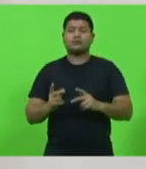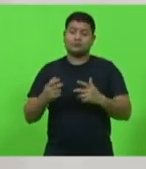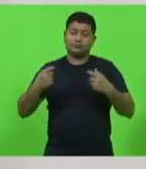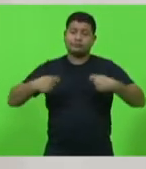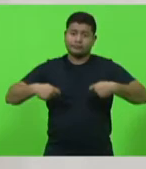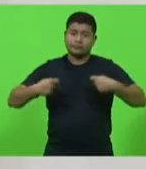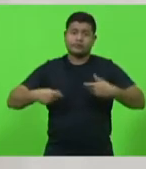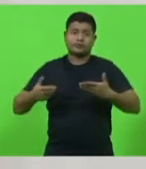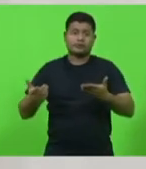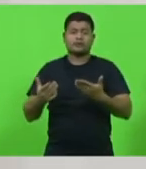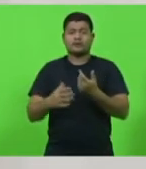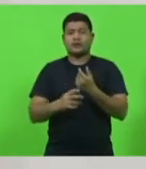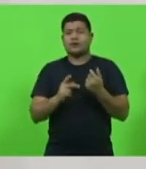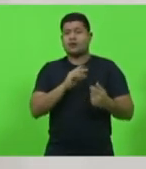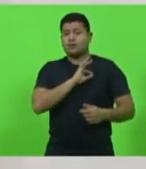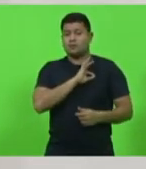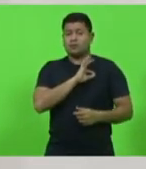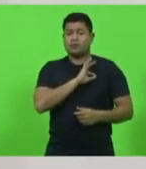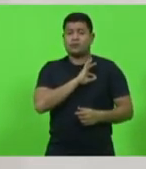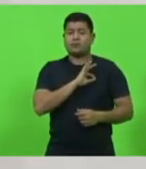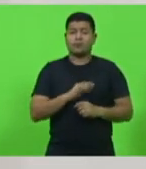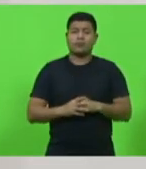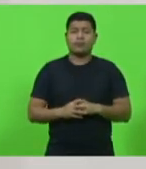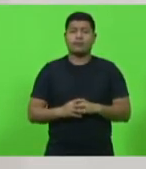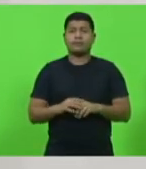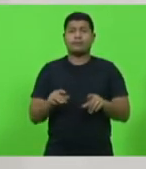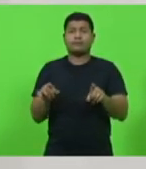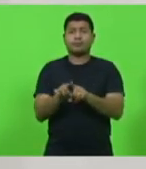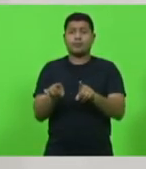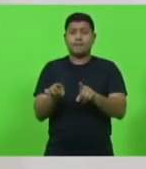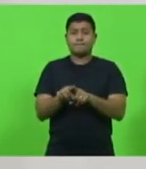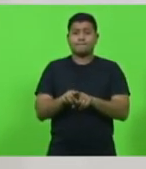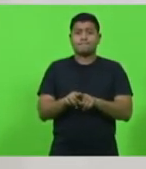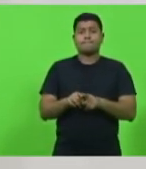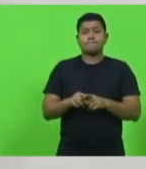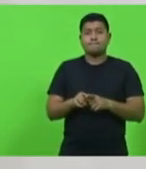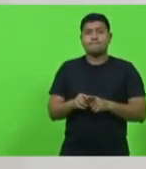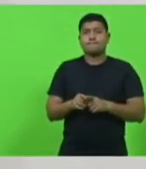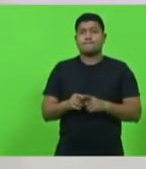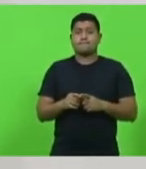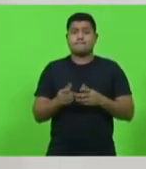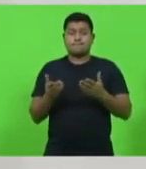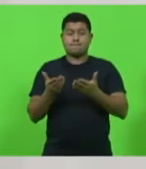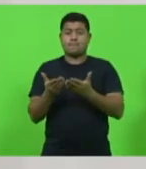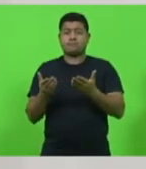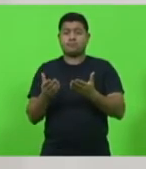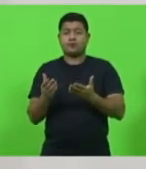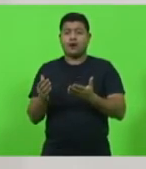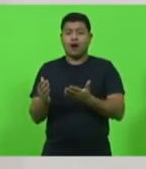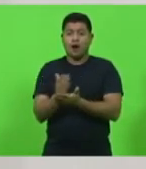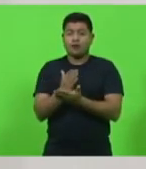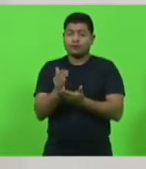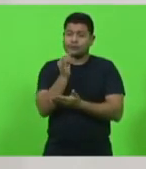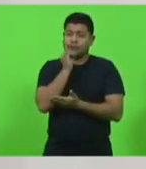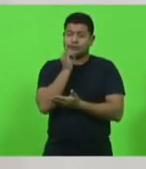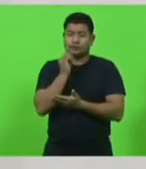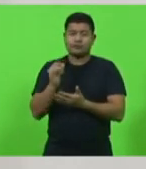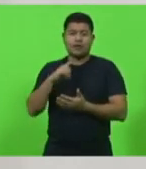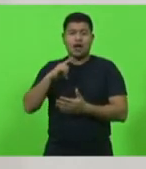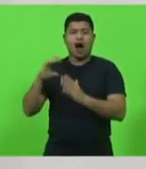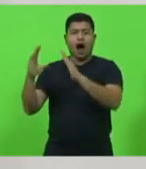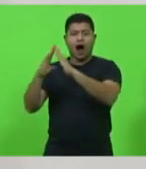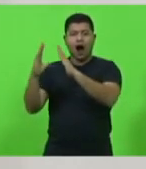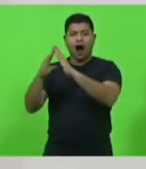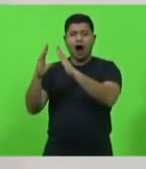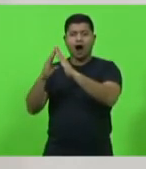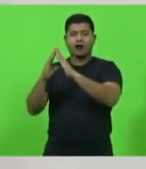E, inclusive, mexe no patrimônio das pessoas, porque quem tem um imóvel num estado